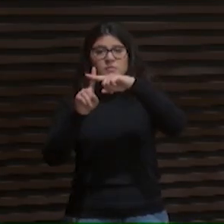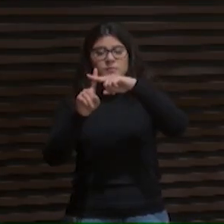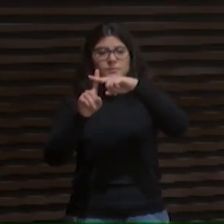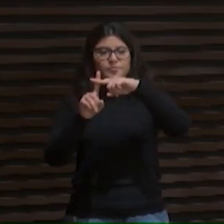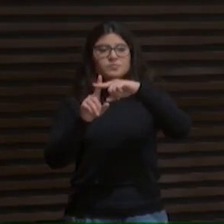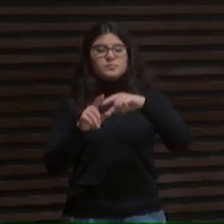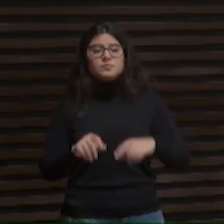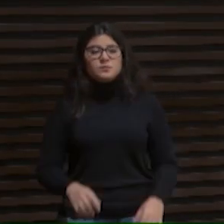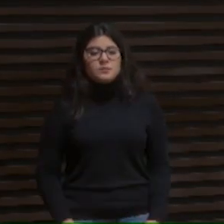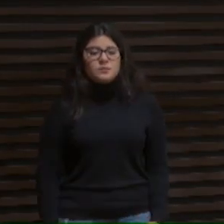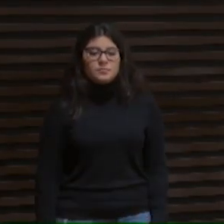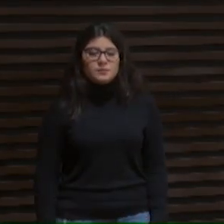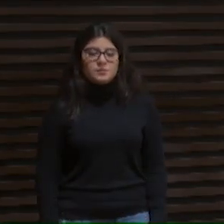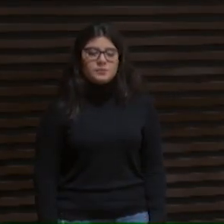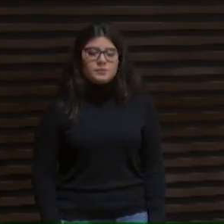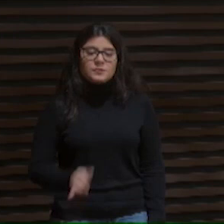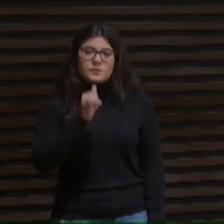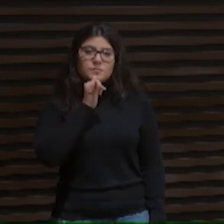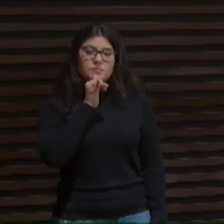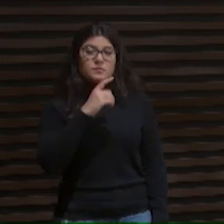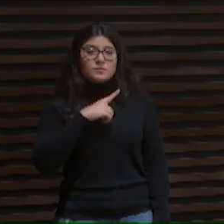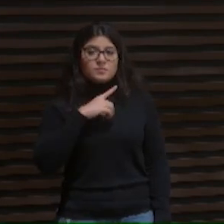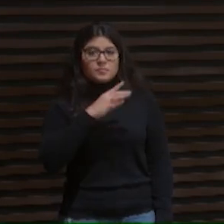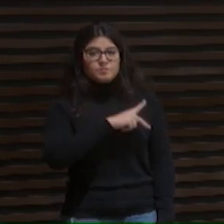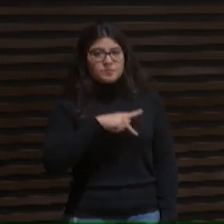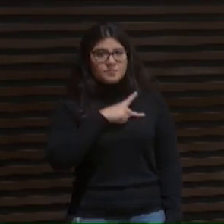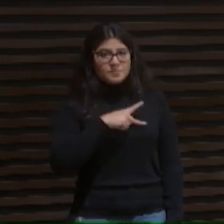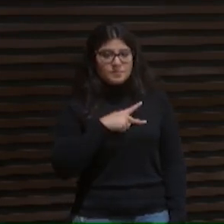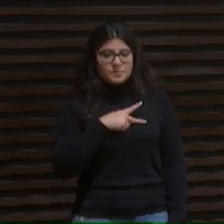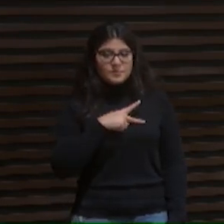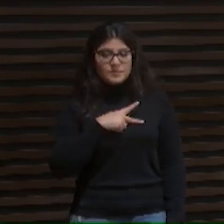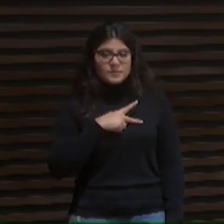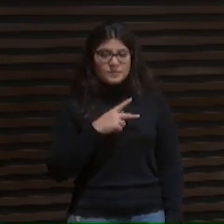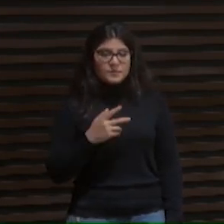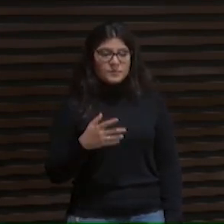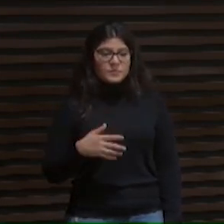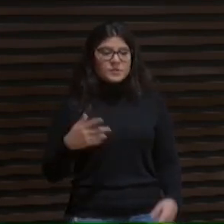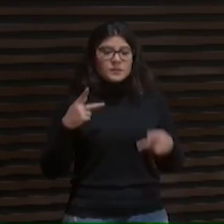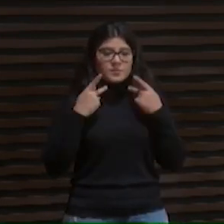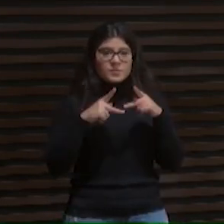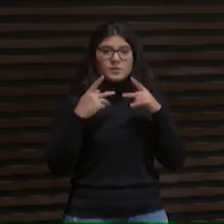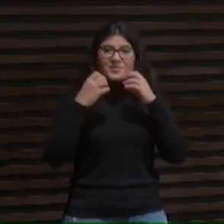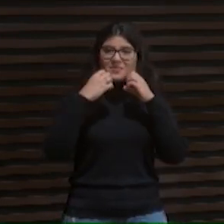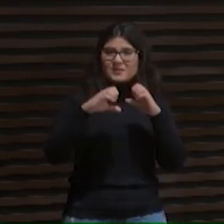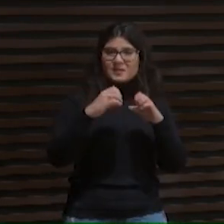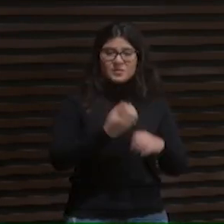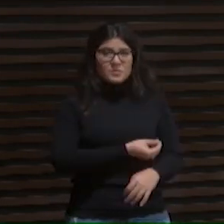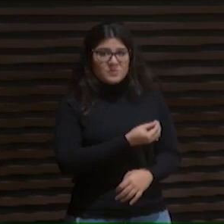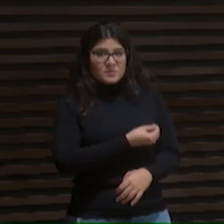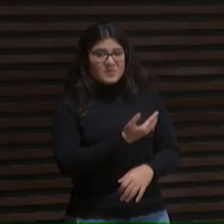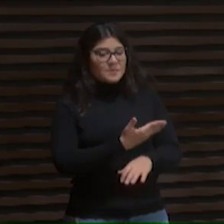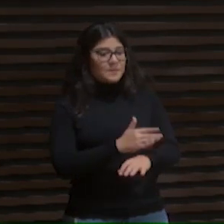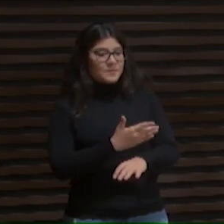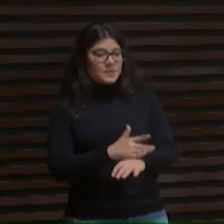desse exemplo que nós temos de Paulo, ele foi profícuo em pregar o evangelho e teve uma vida